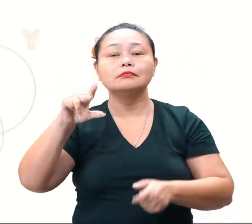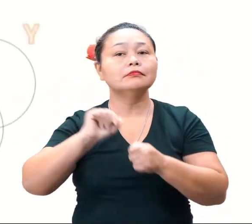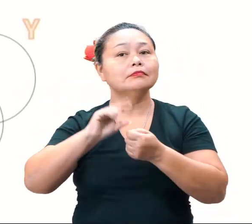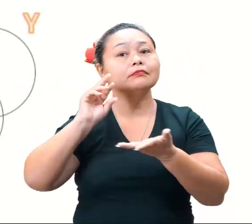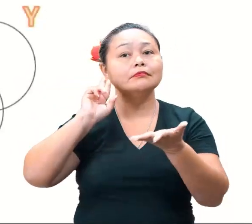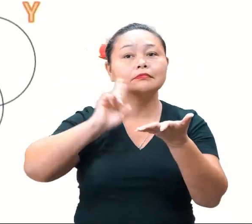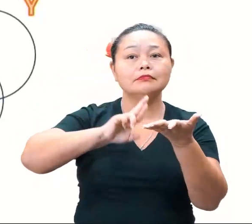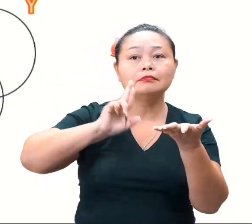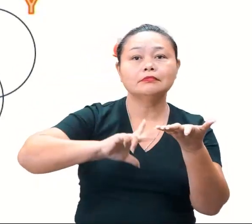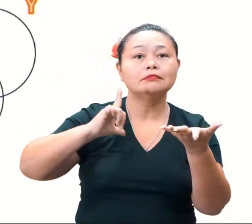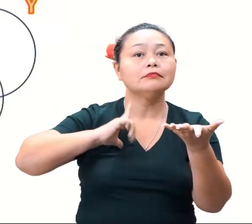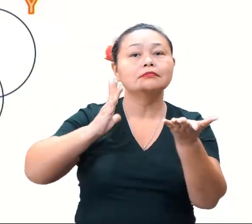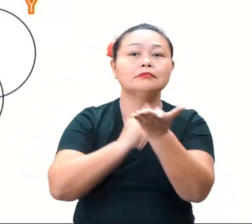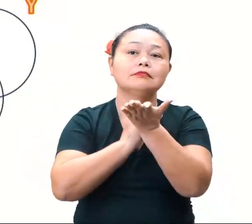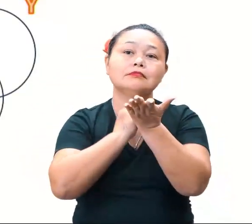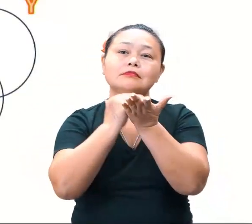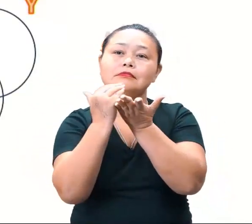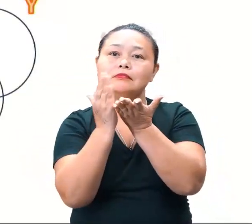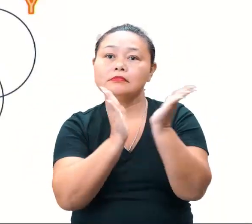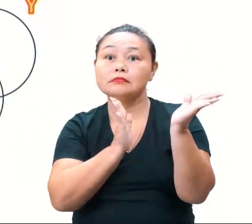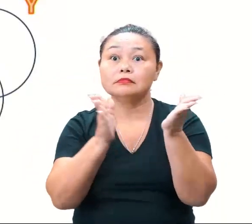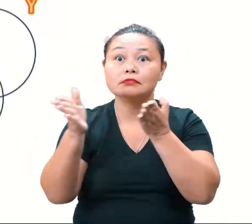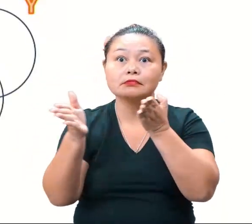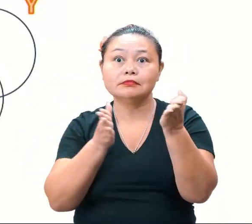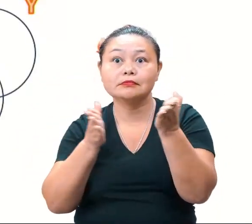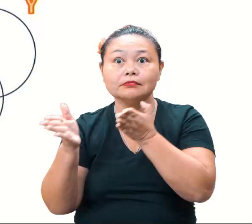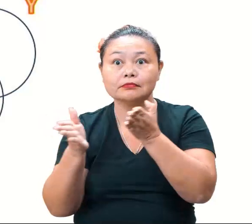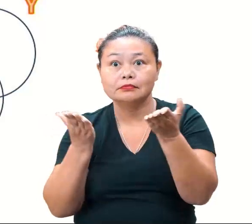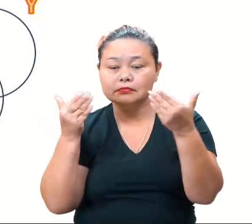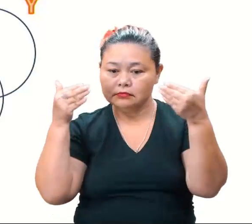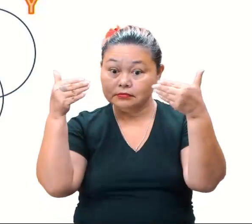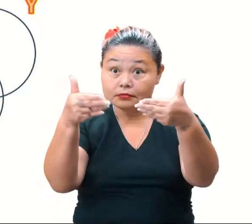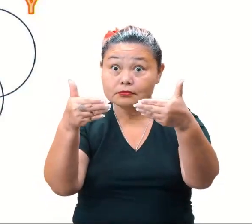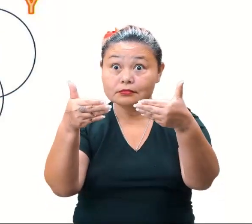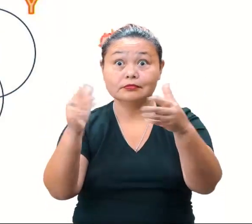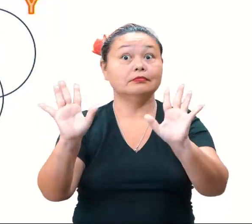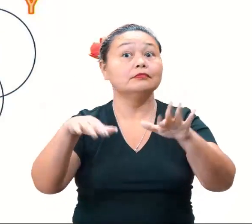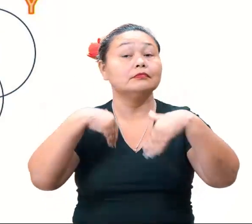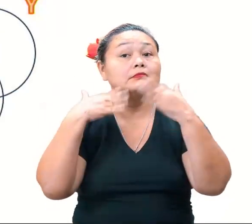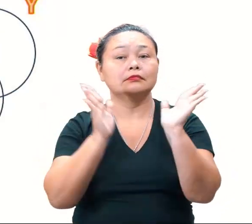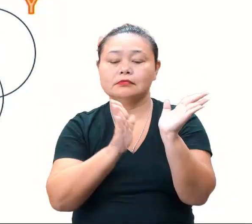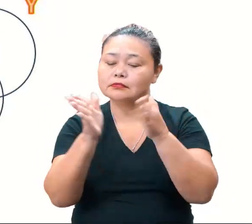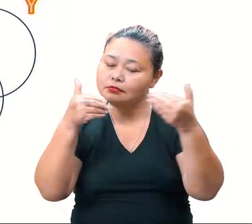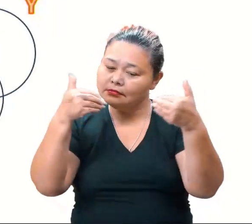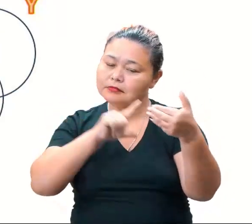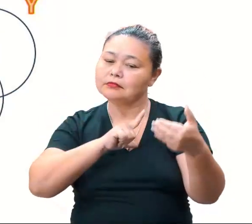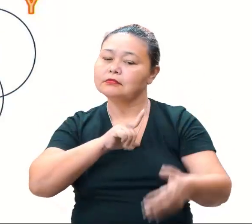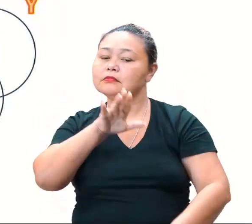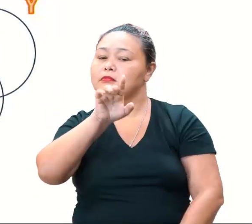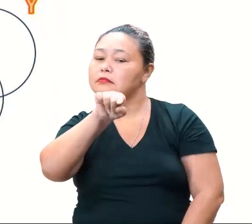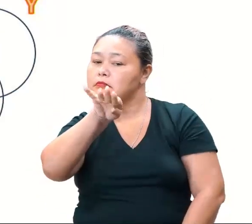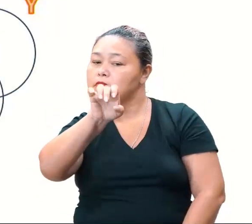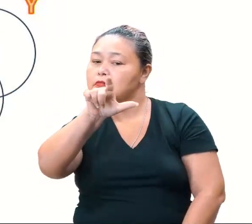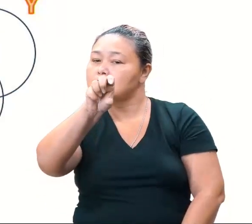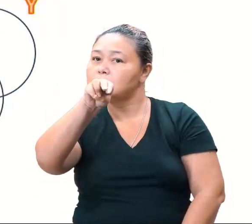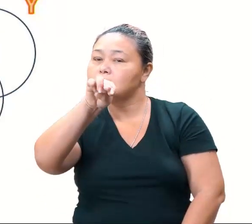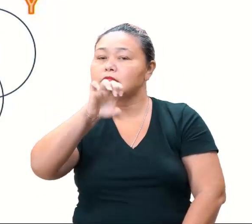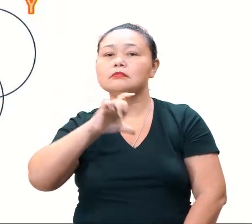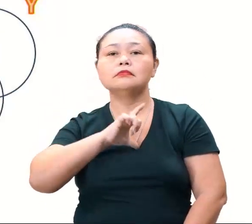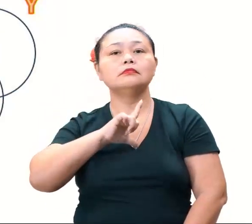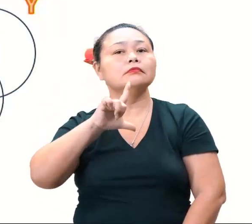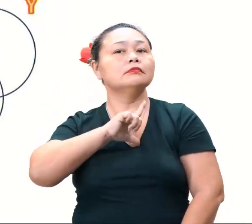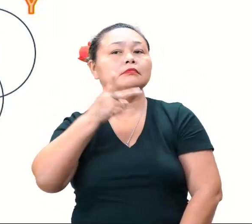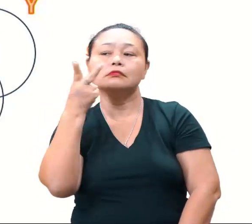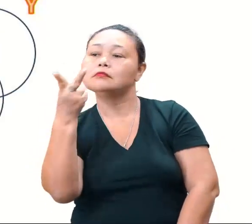Venn, devemos começar pela interseção. Onde é a interseção? Seja, aquele elemento que está nos 2 ou